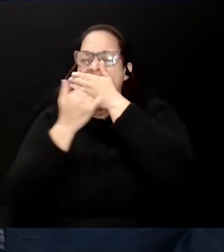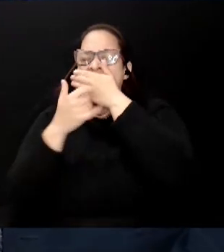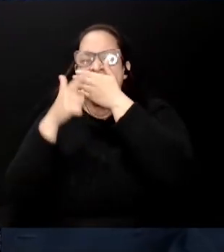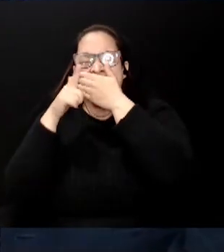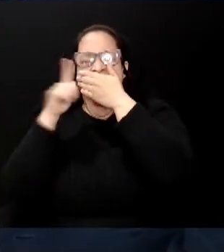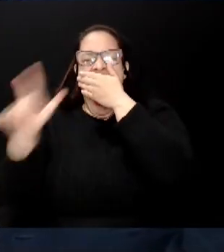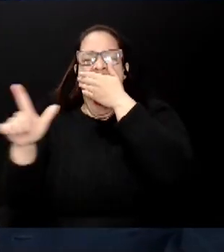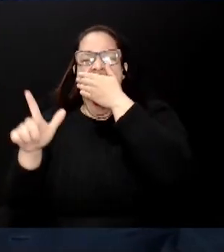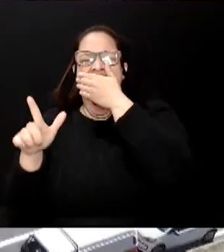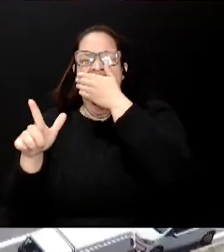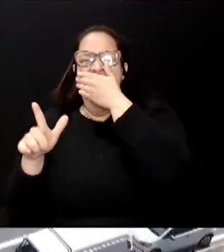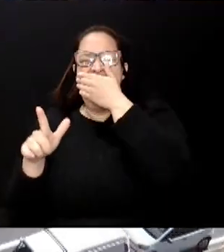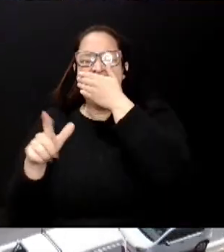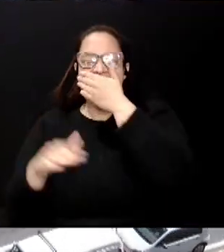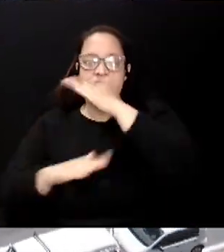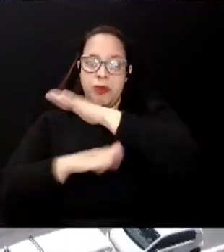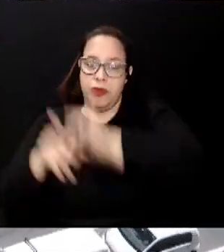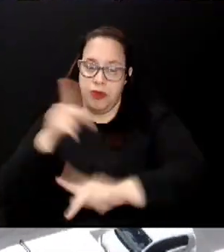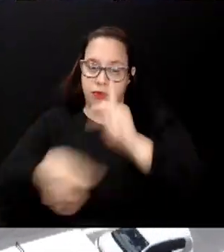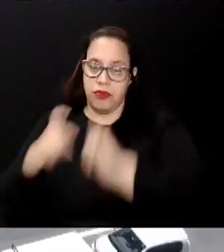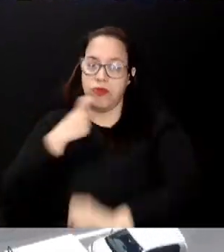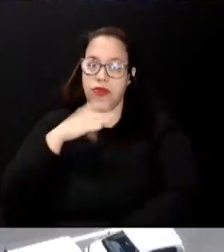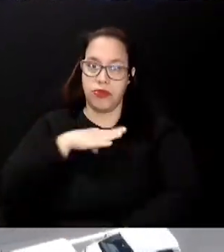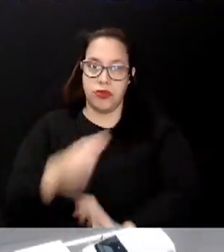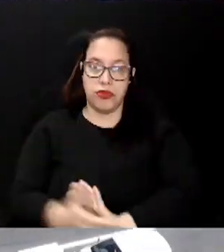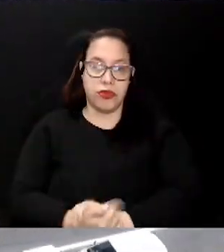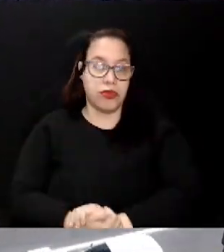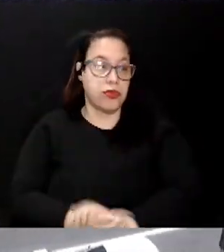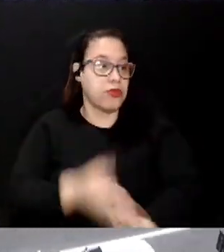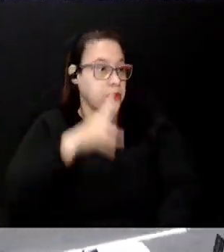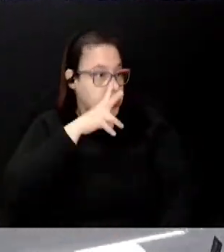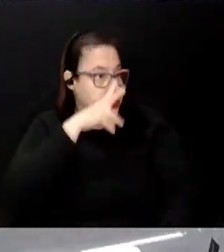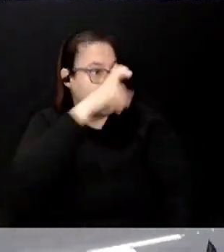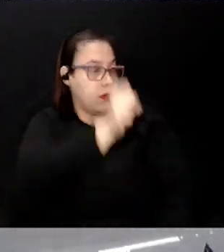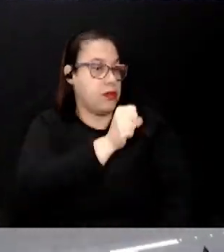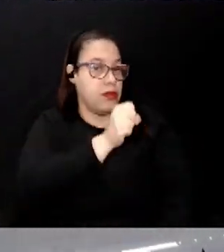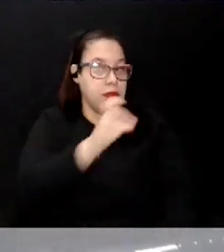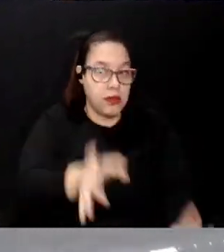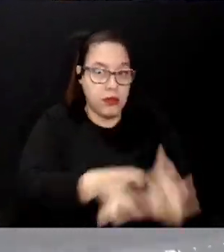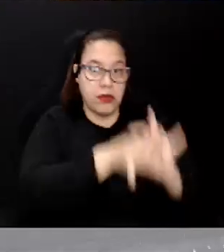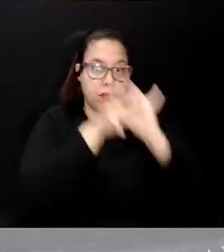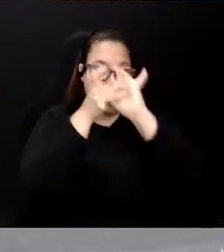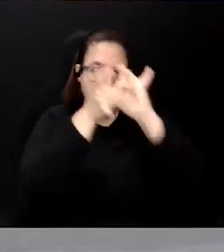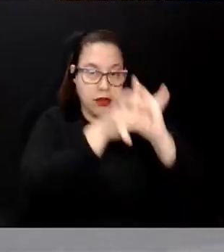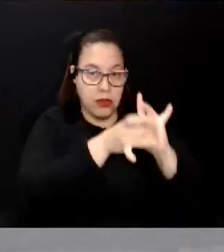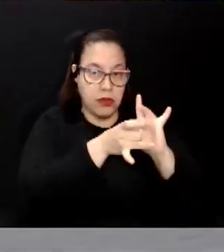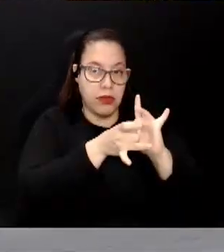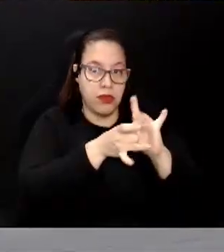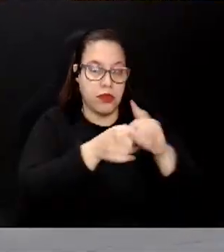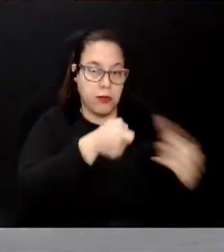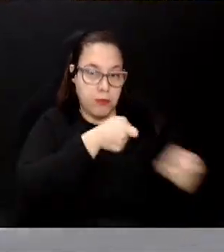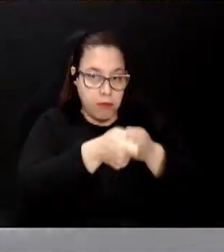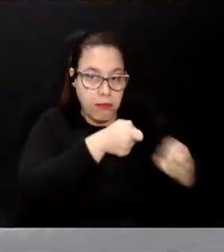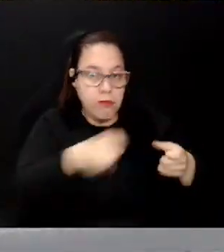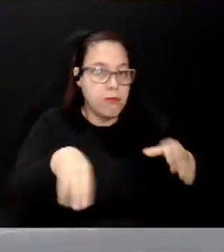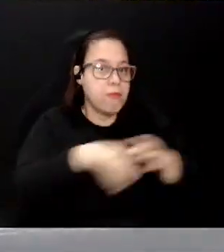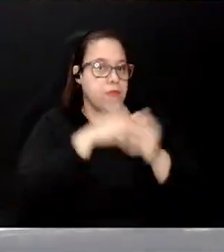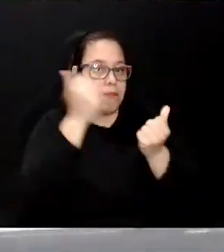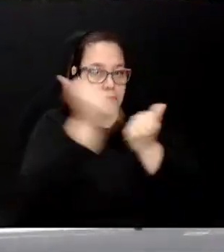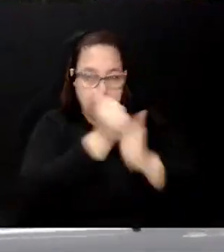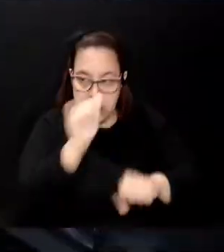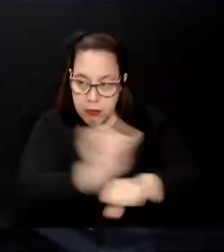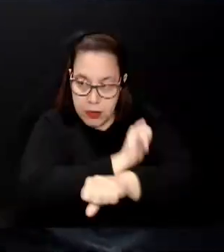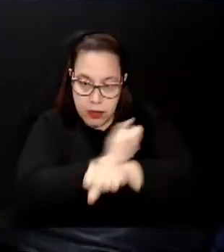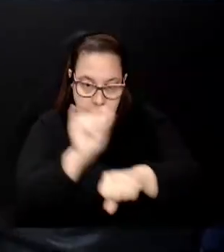a população de Campinas. Fortalecendo a integridade e o controle interno como suporte estratégico na gestão